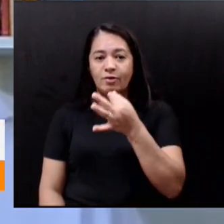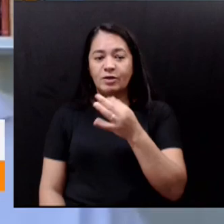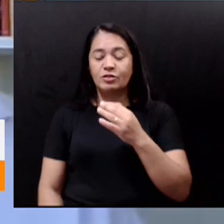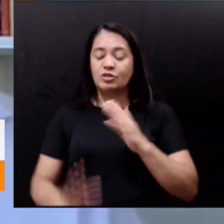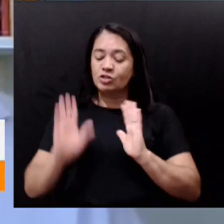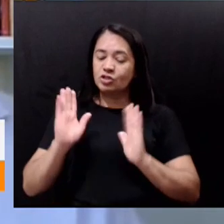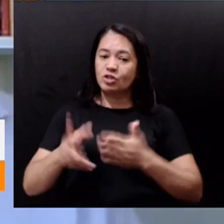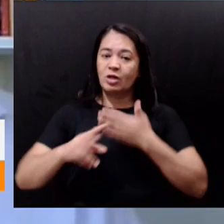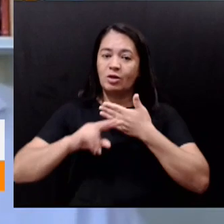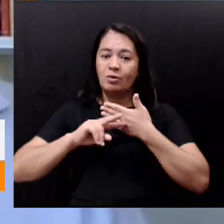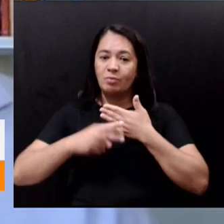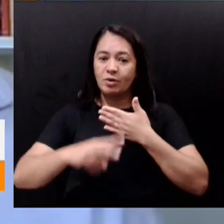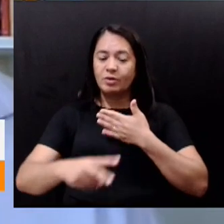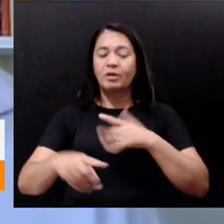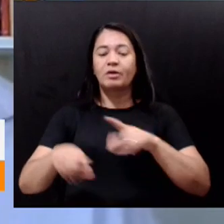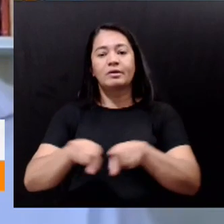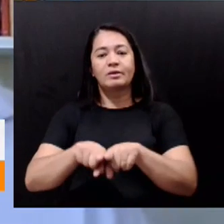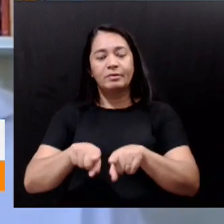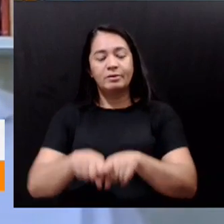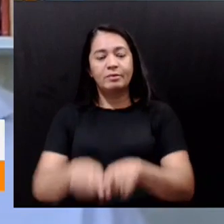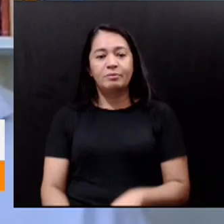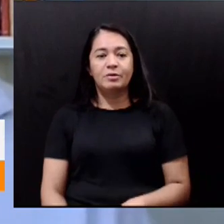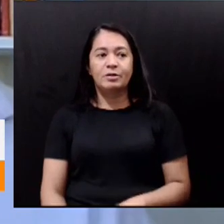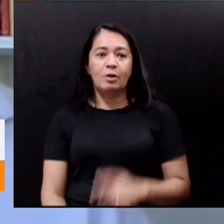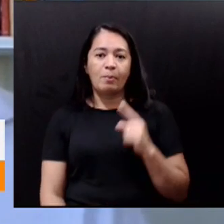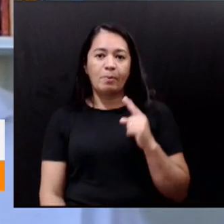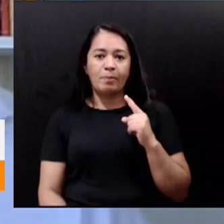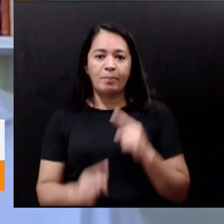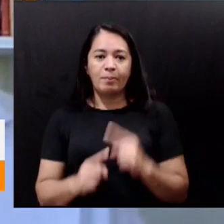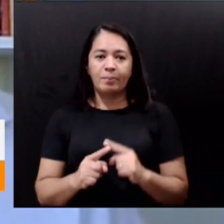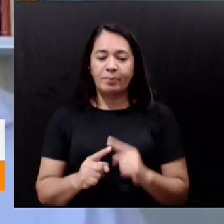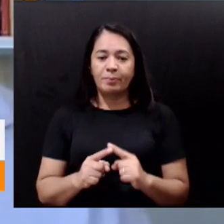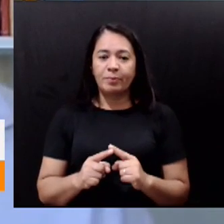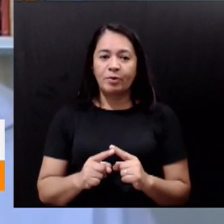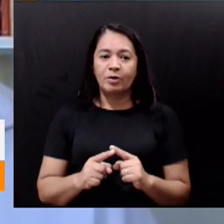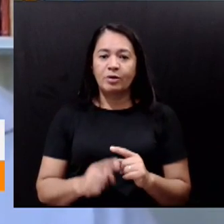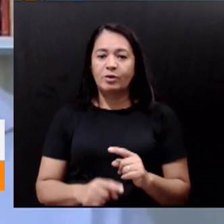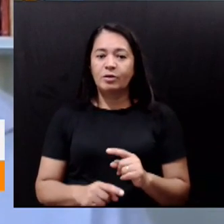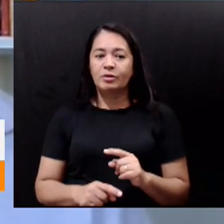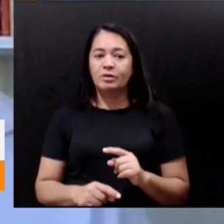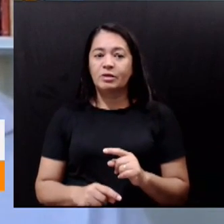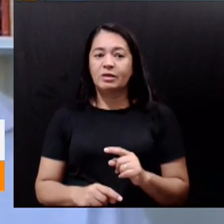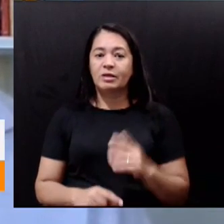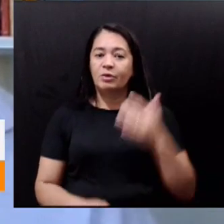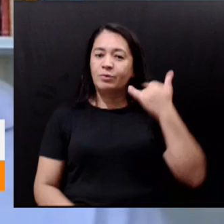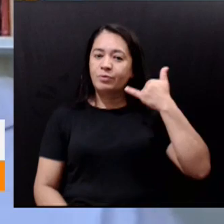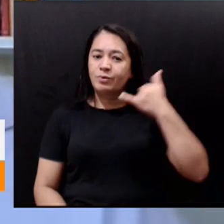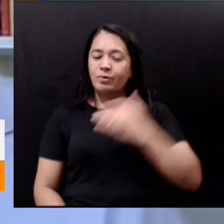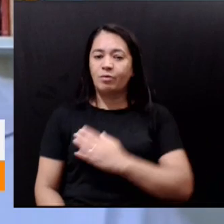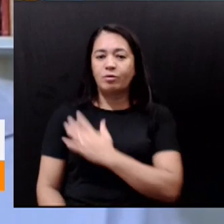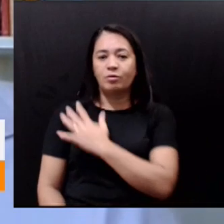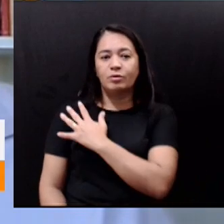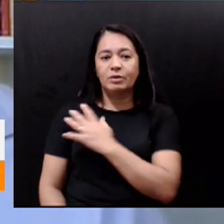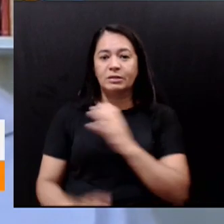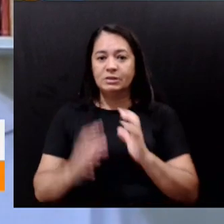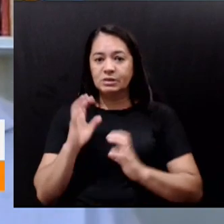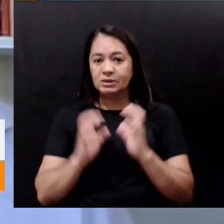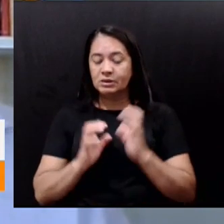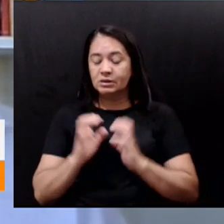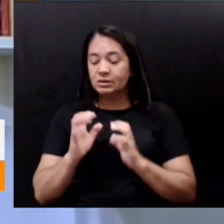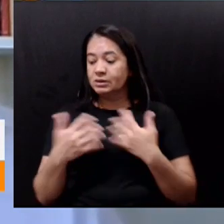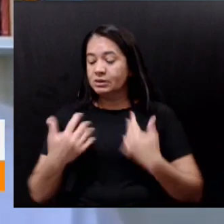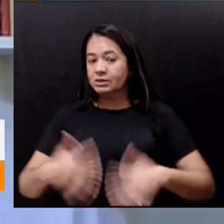também. O aumento dos chamados na polícia militar para intervir em brigas